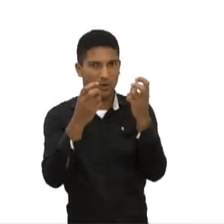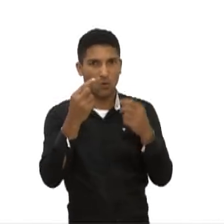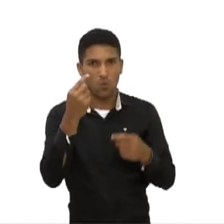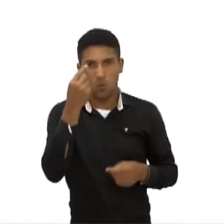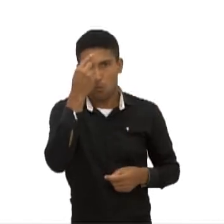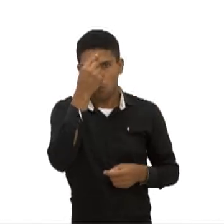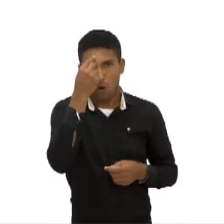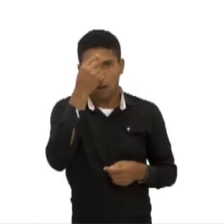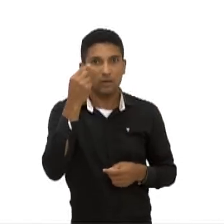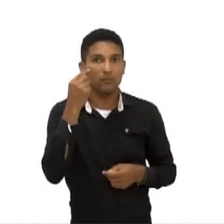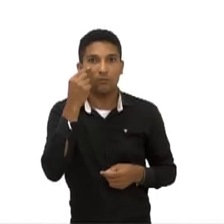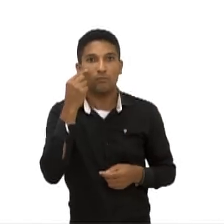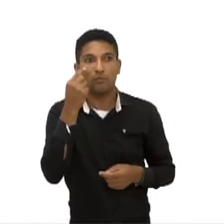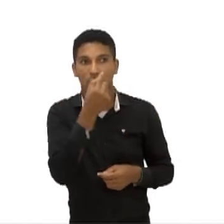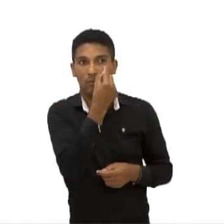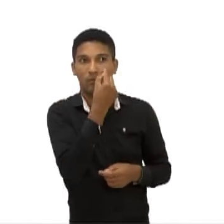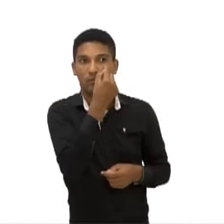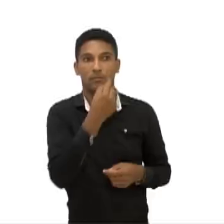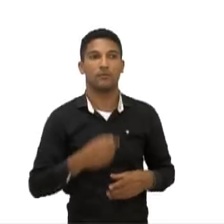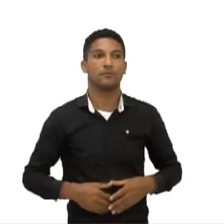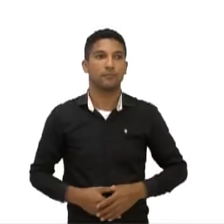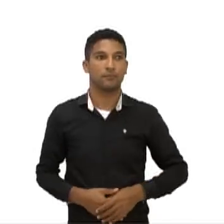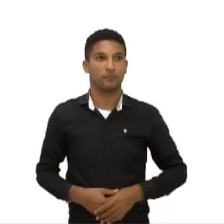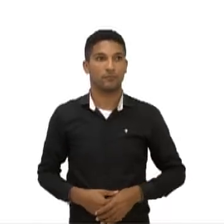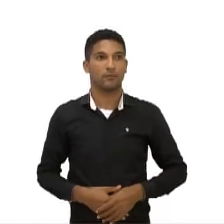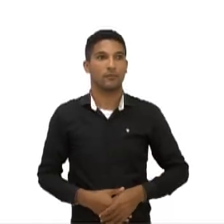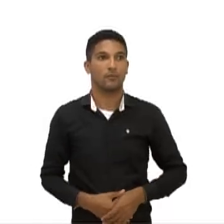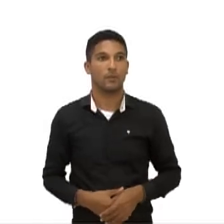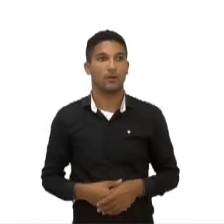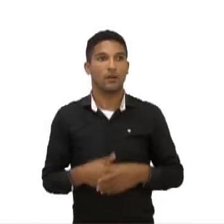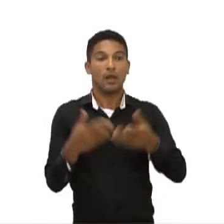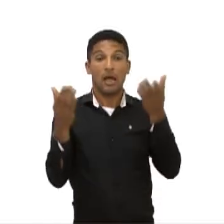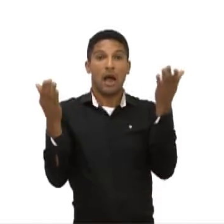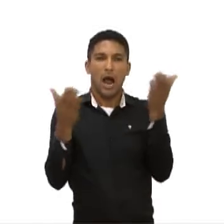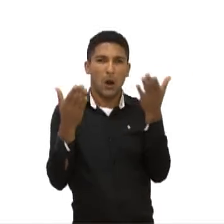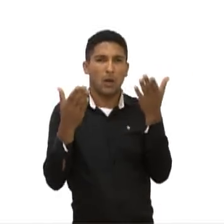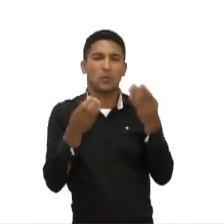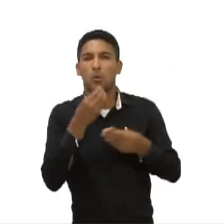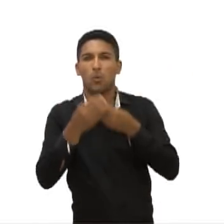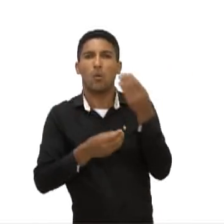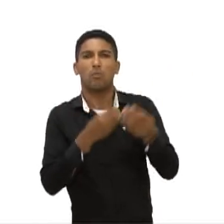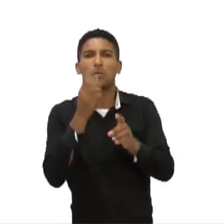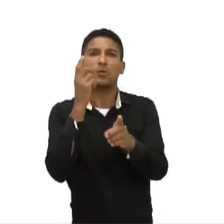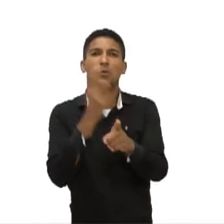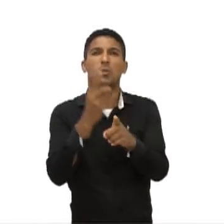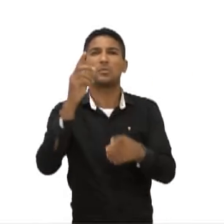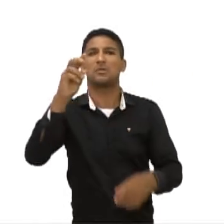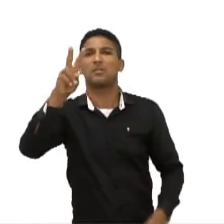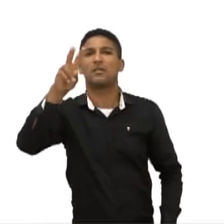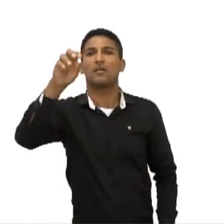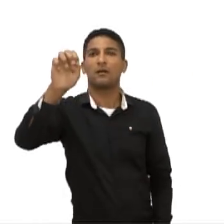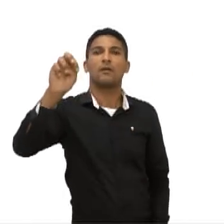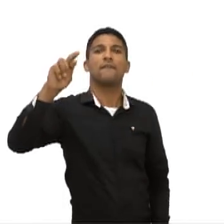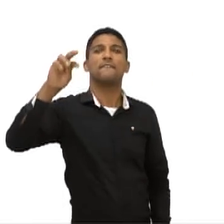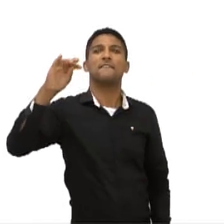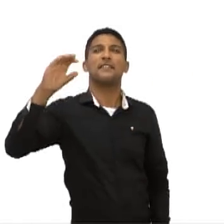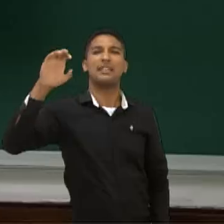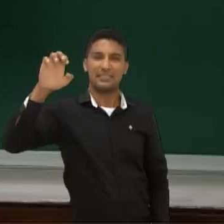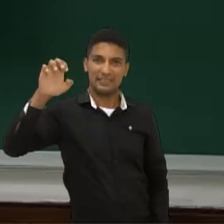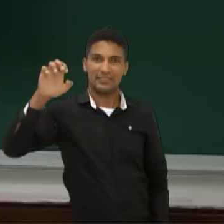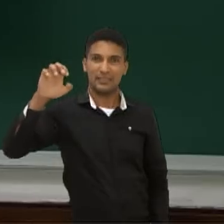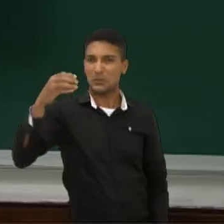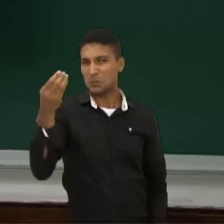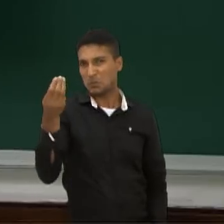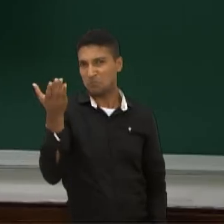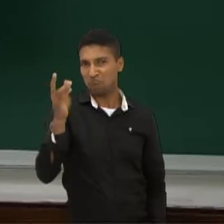vamos identificar, ó. Agora vamos identificar quem que são esses vértices. Mas que vértice que é esse? Como que eu chamo ele? Eu